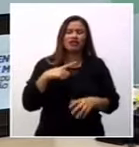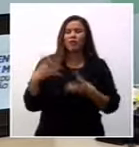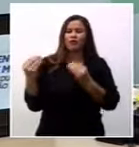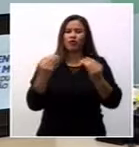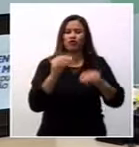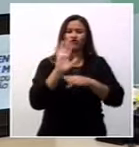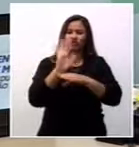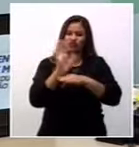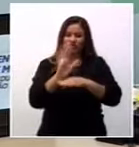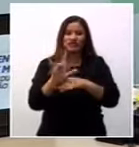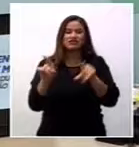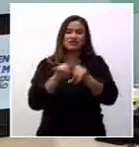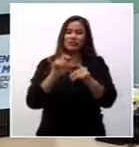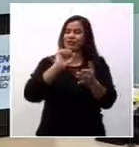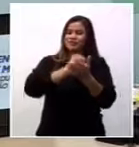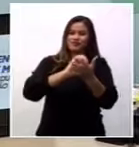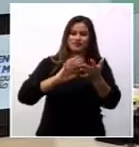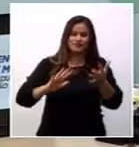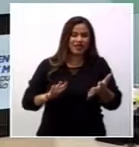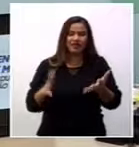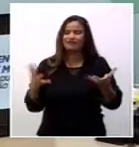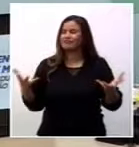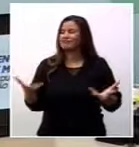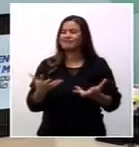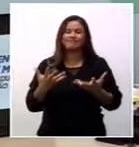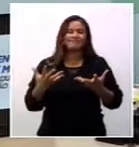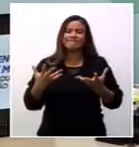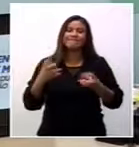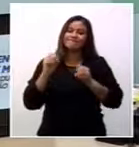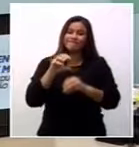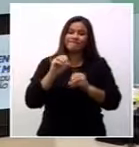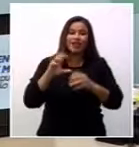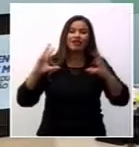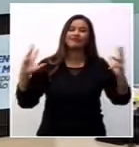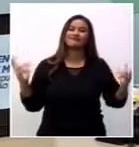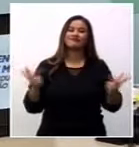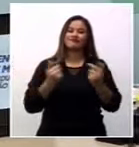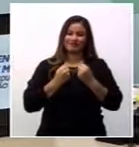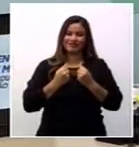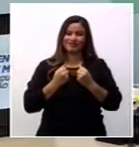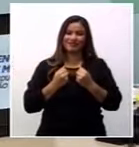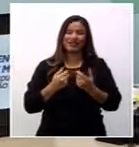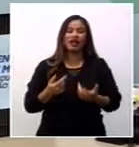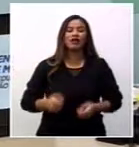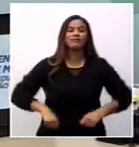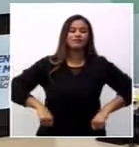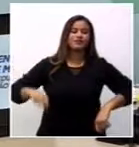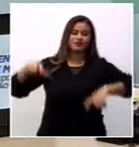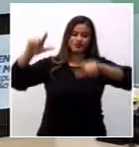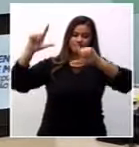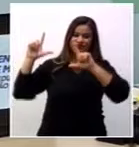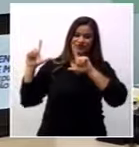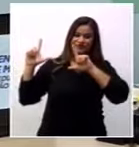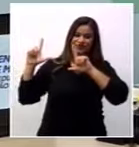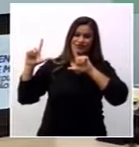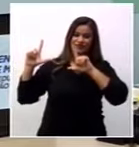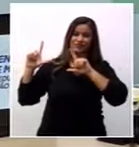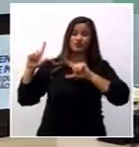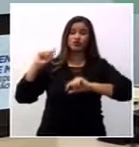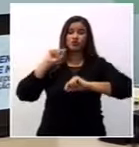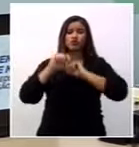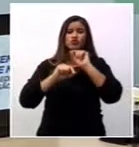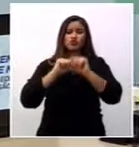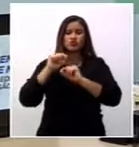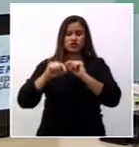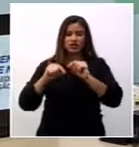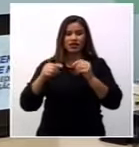atividades, é uma aula que será sensacional. Então vai aparecer aí para vocês na tela o que compõe